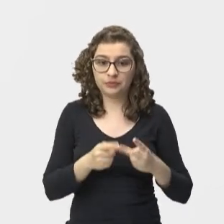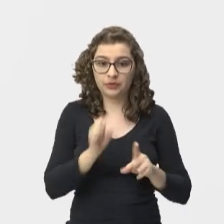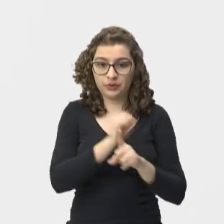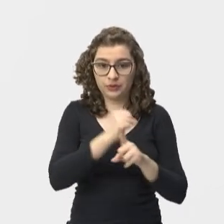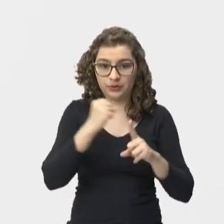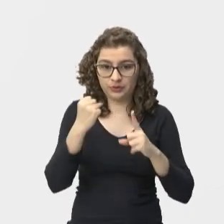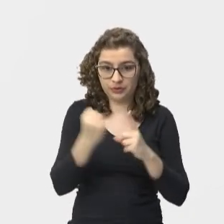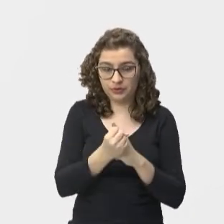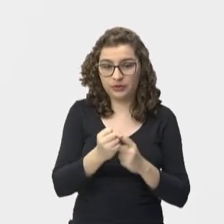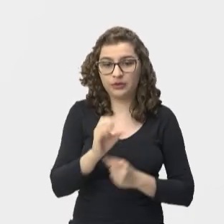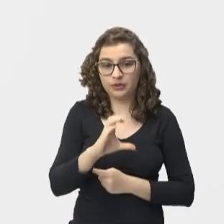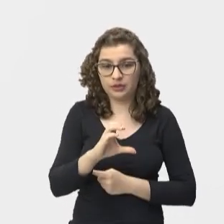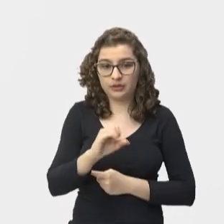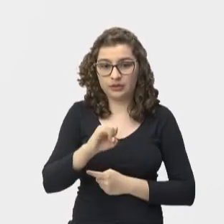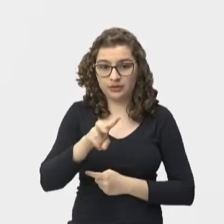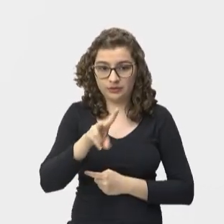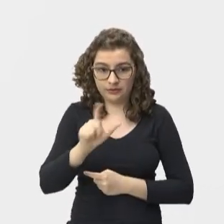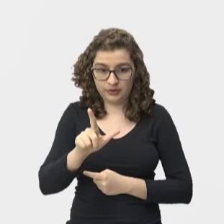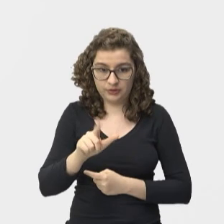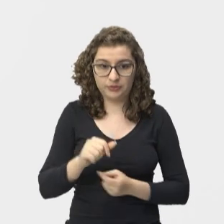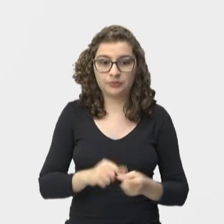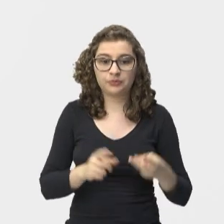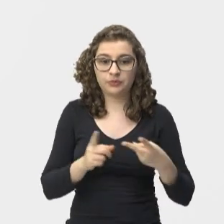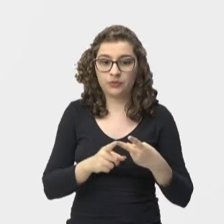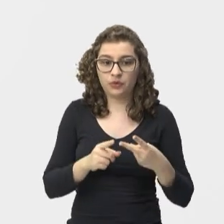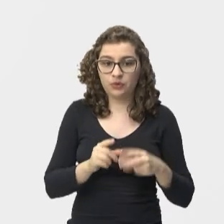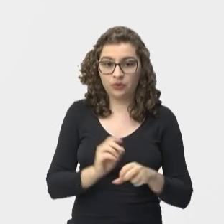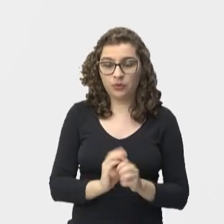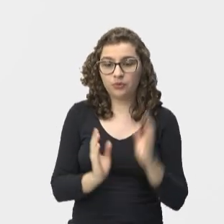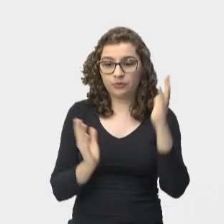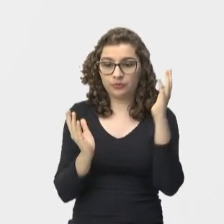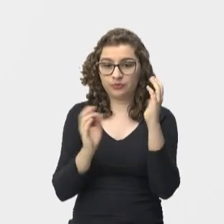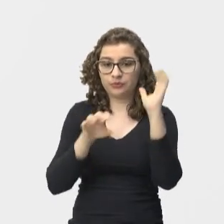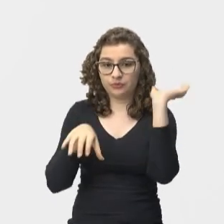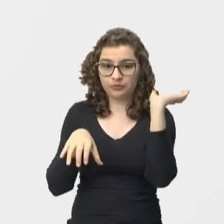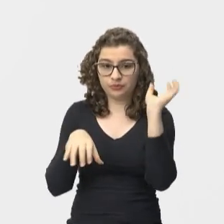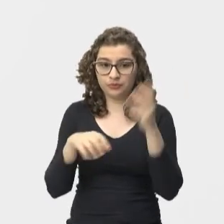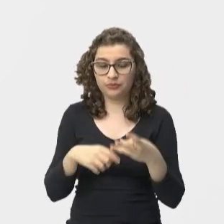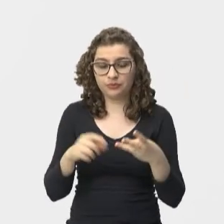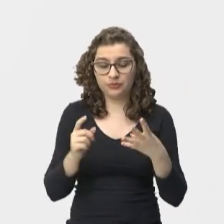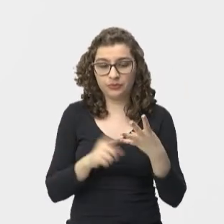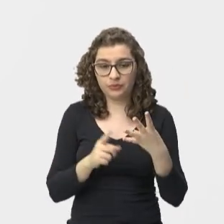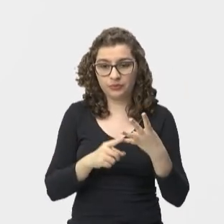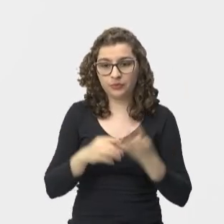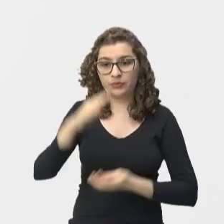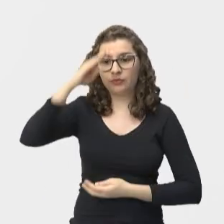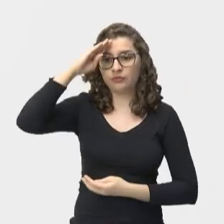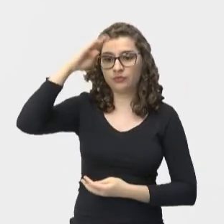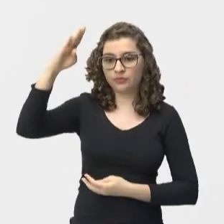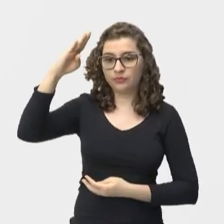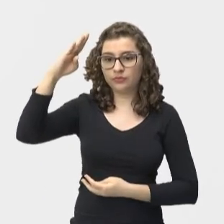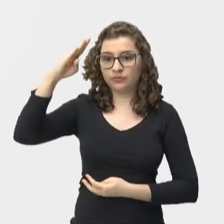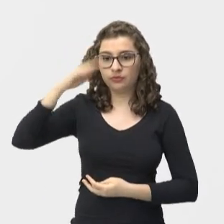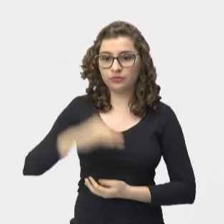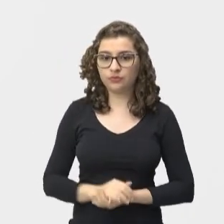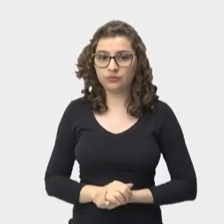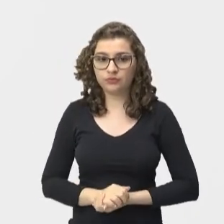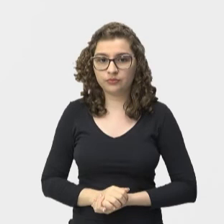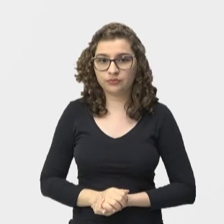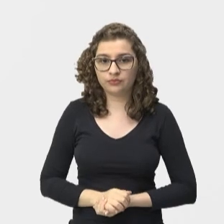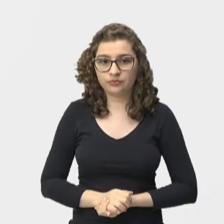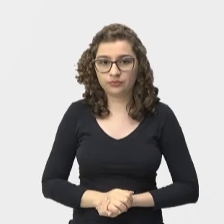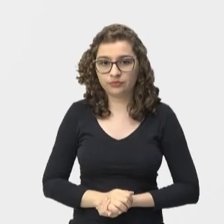civil organizada, o Congresso Nacional, o Exército Brasileiro. Então vamos